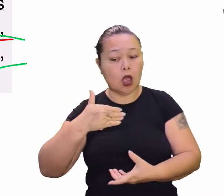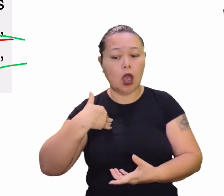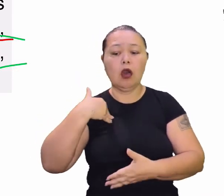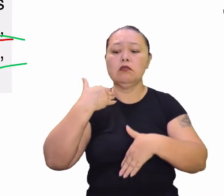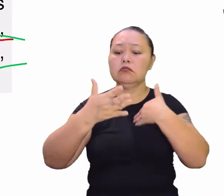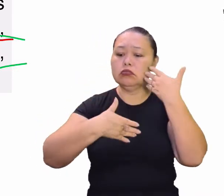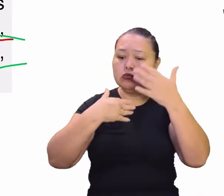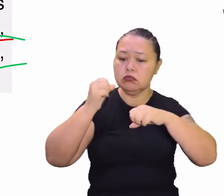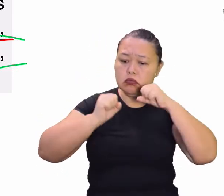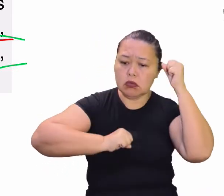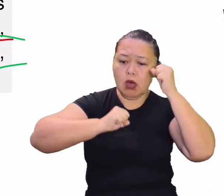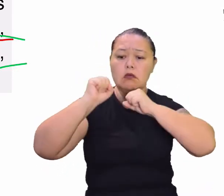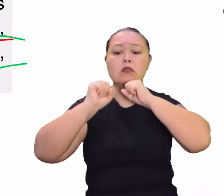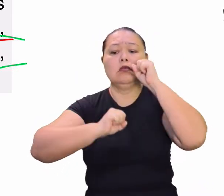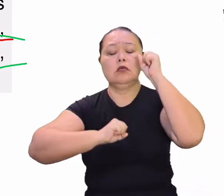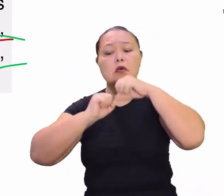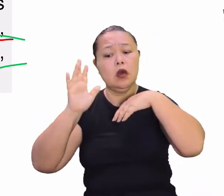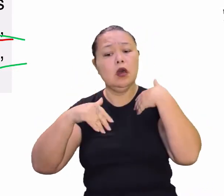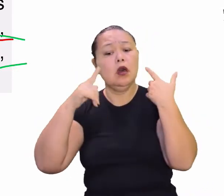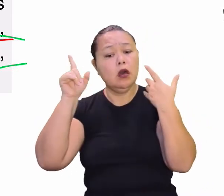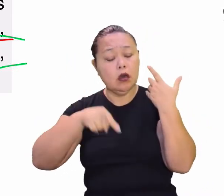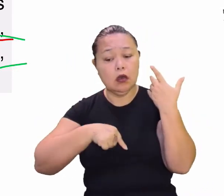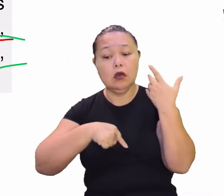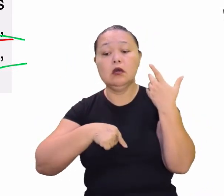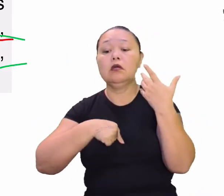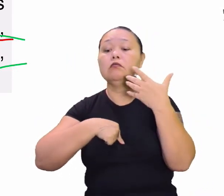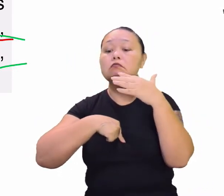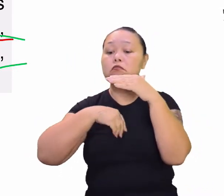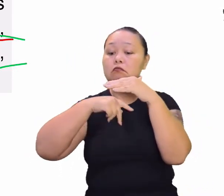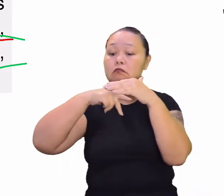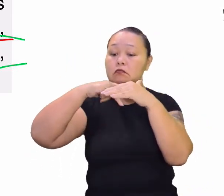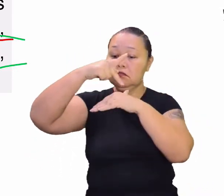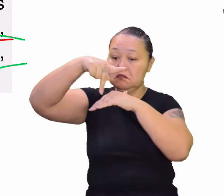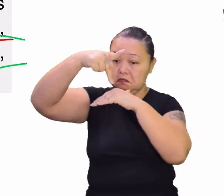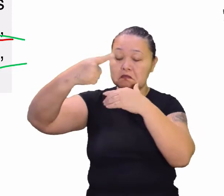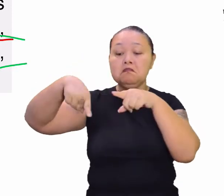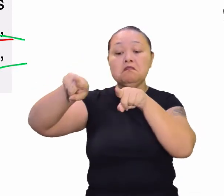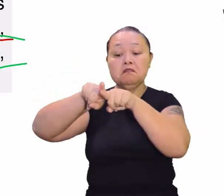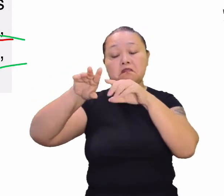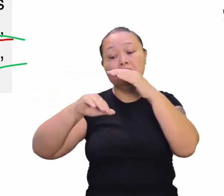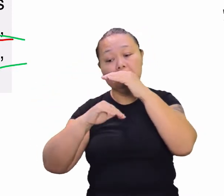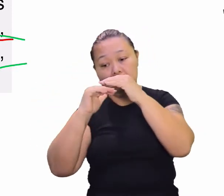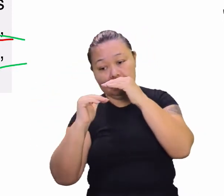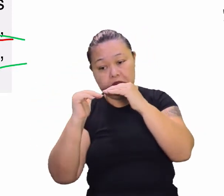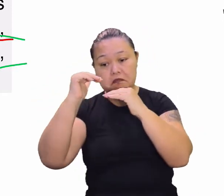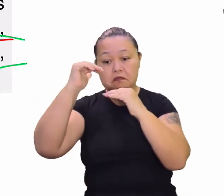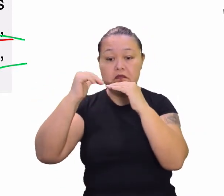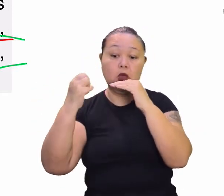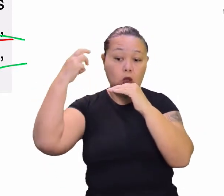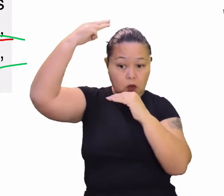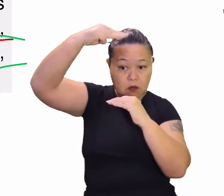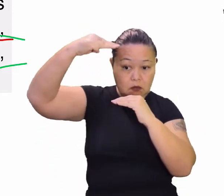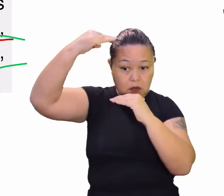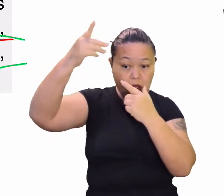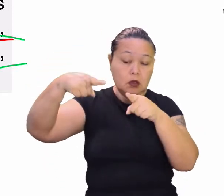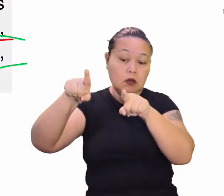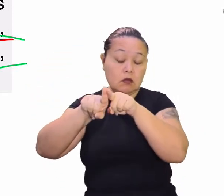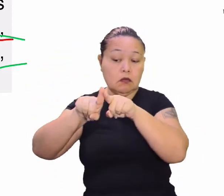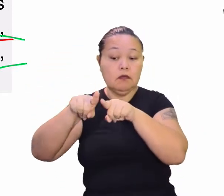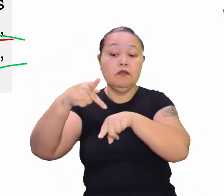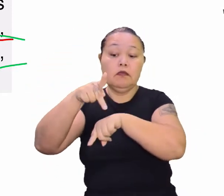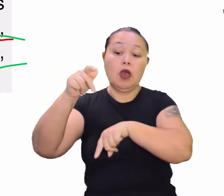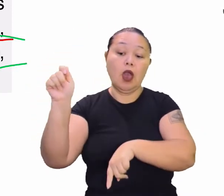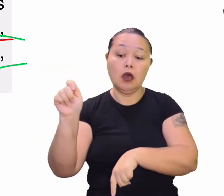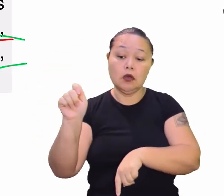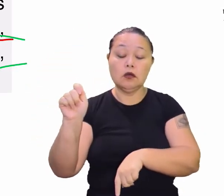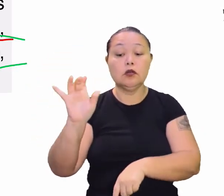esse processo de industrialização e é um país considerado também emergente. O México é emergente, a Argentina também é